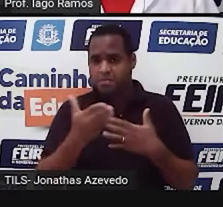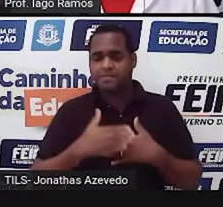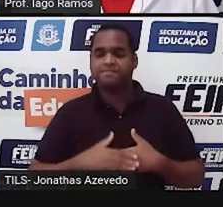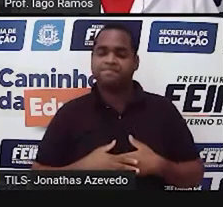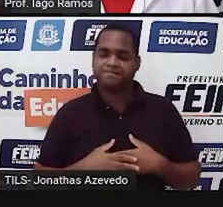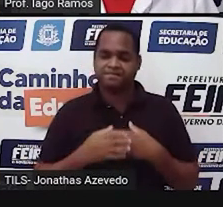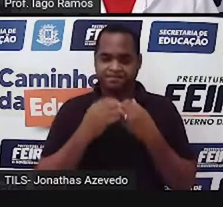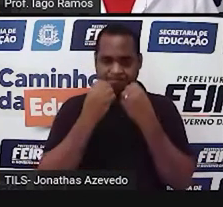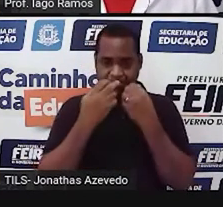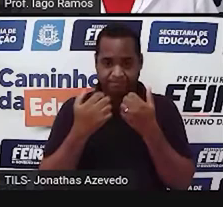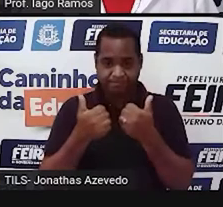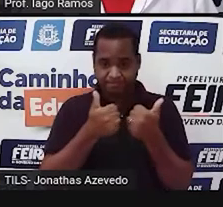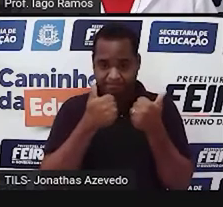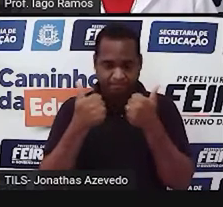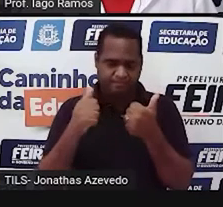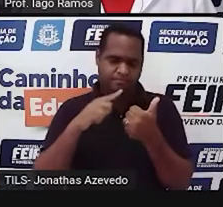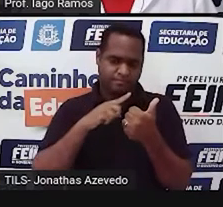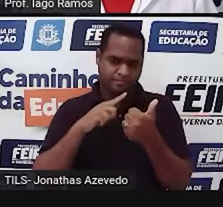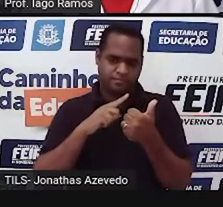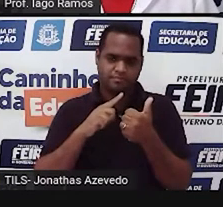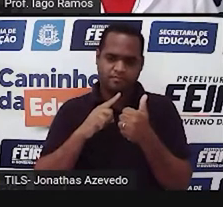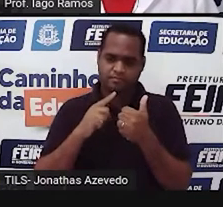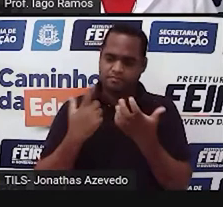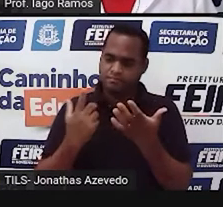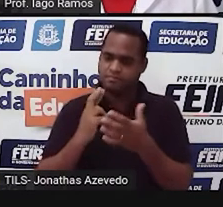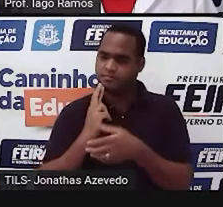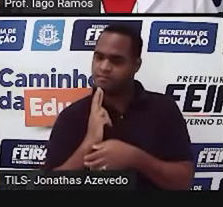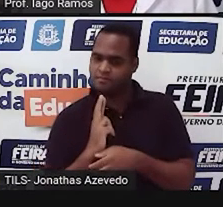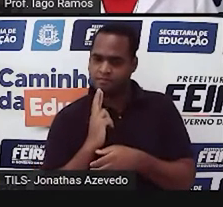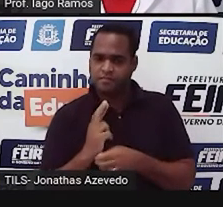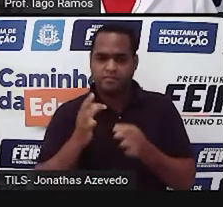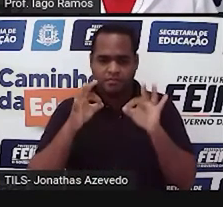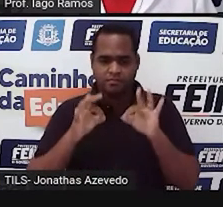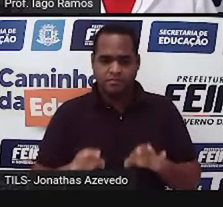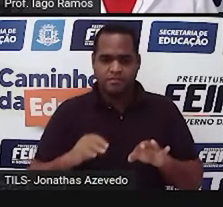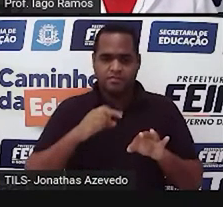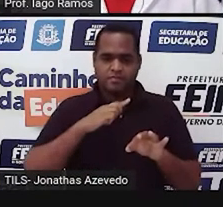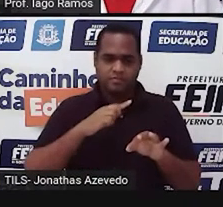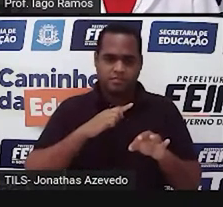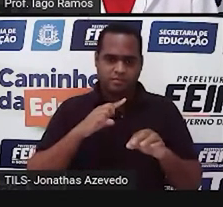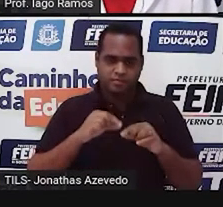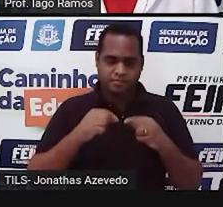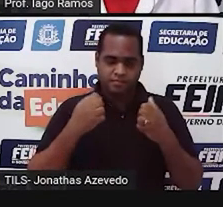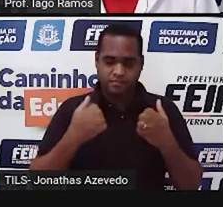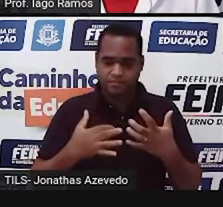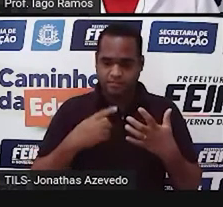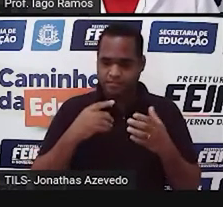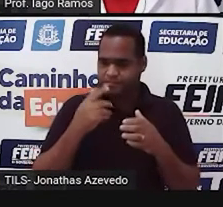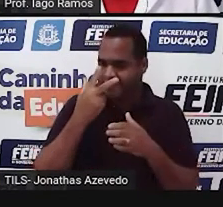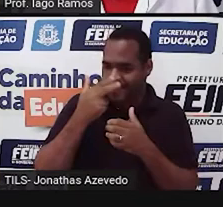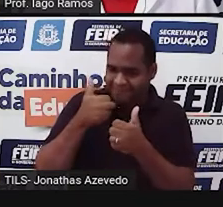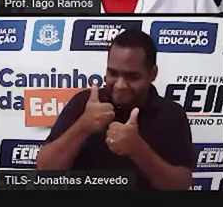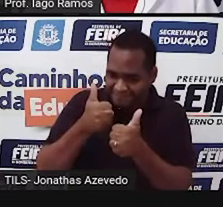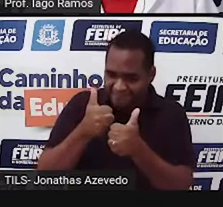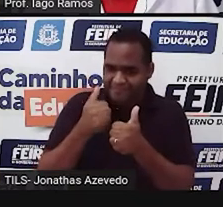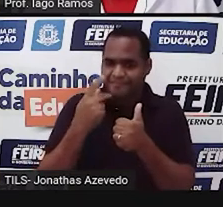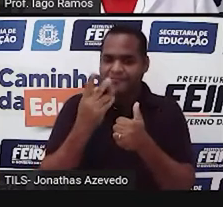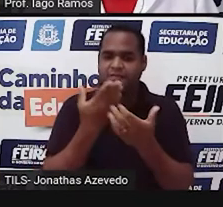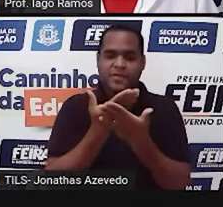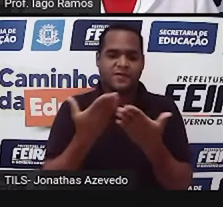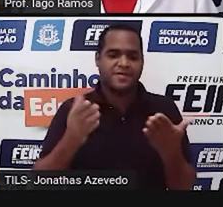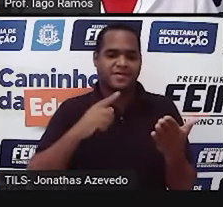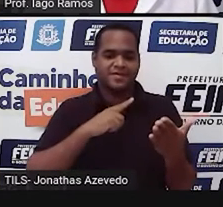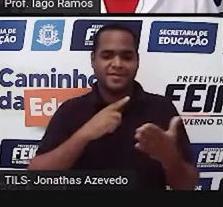bom eu tenho aqui uma resposta que eu tenho certeza né que é bem próxima da resposta que você tem